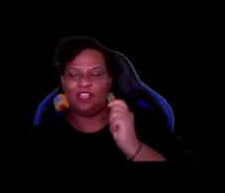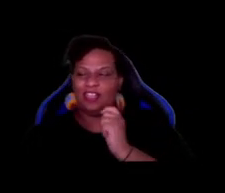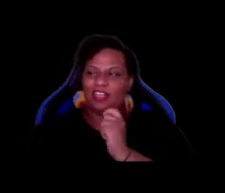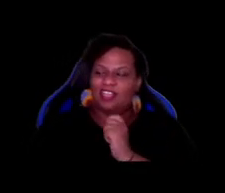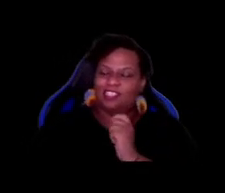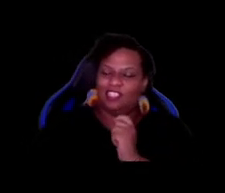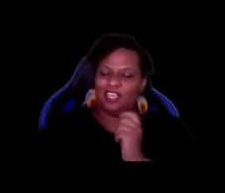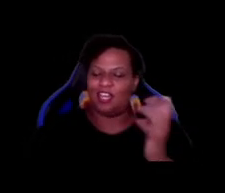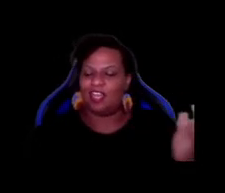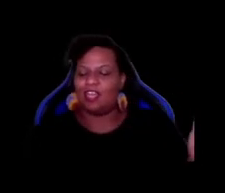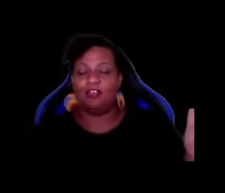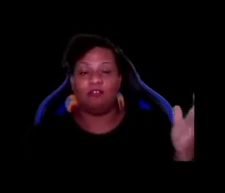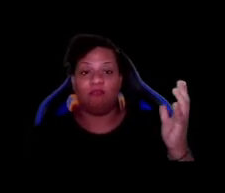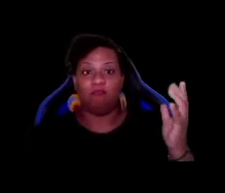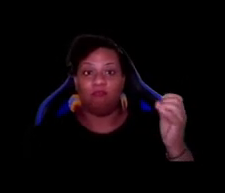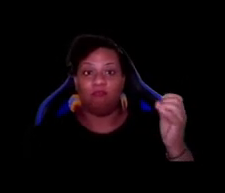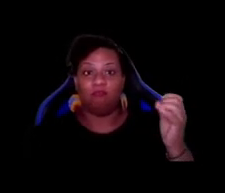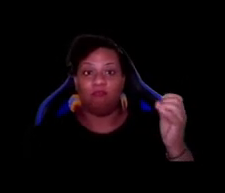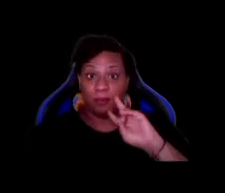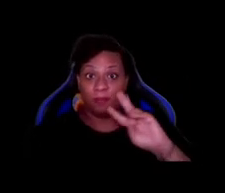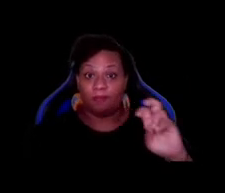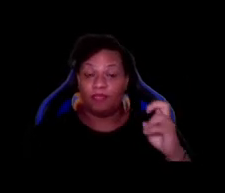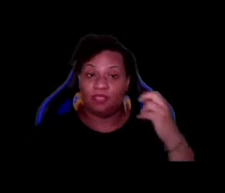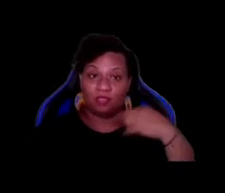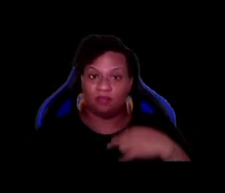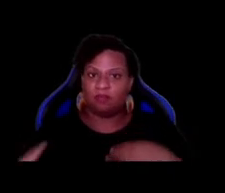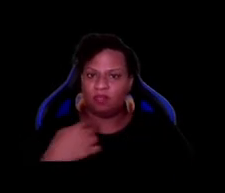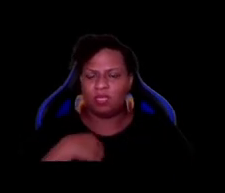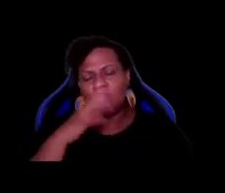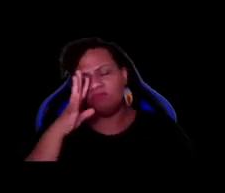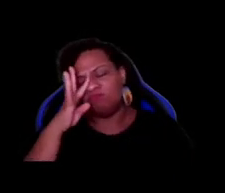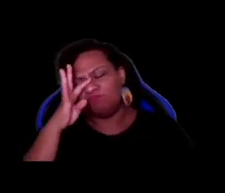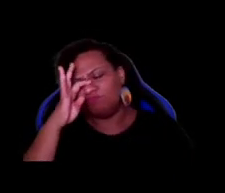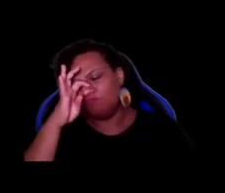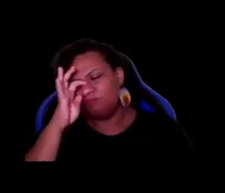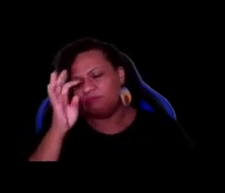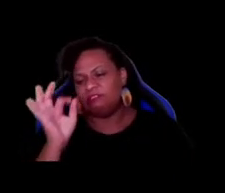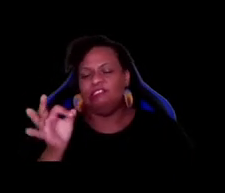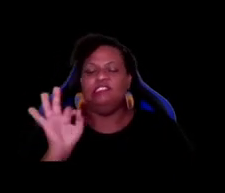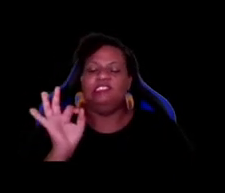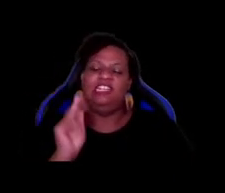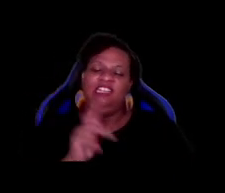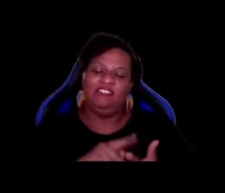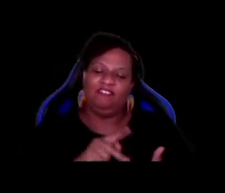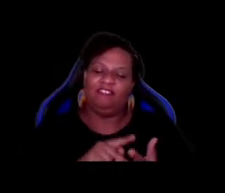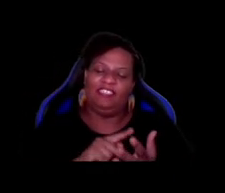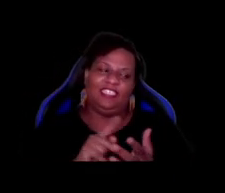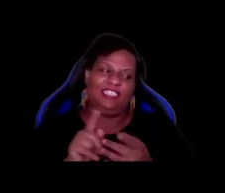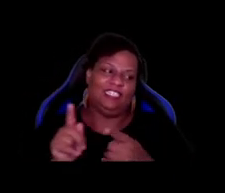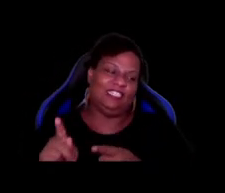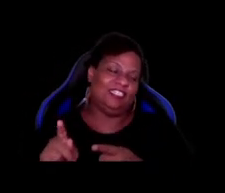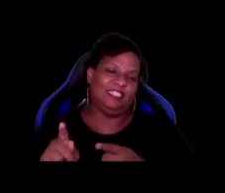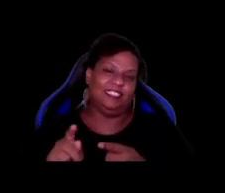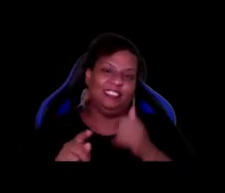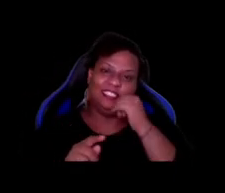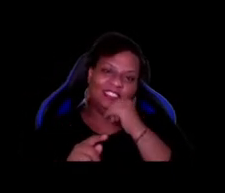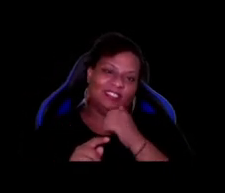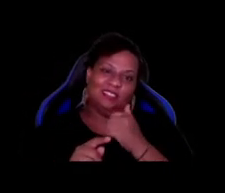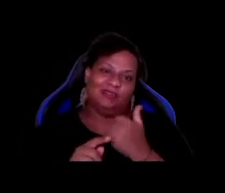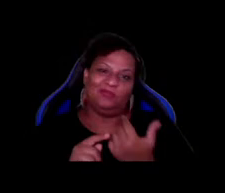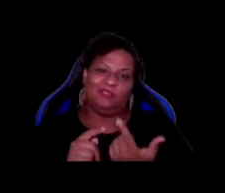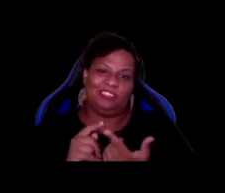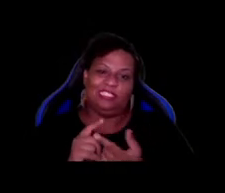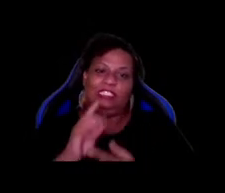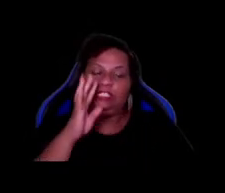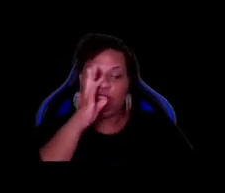tá? Mas quando eles viram mesmo que não ia ter jeito, disseram, essa mulher aí não vai dar jeito de tirar ela daí,